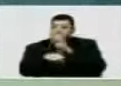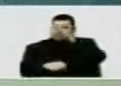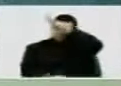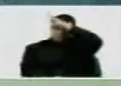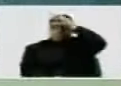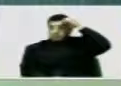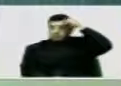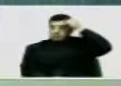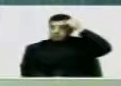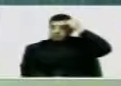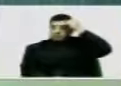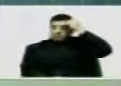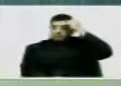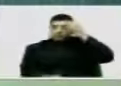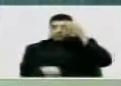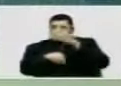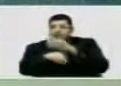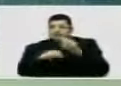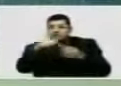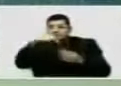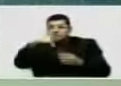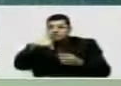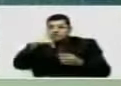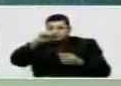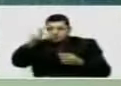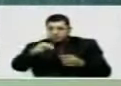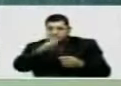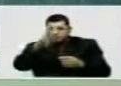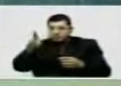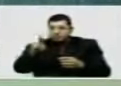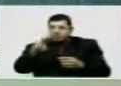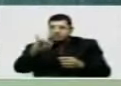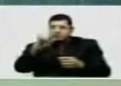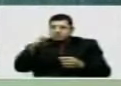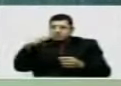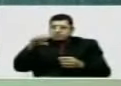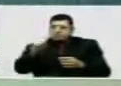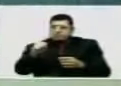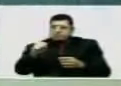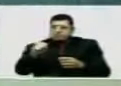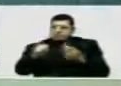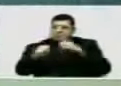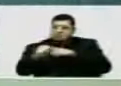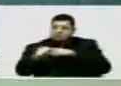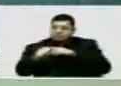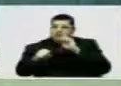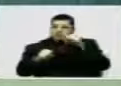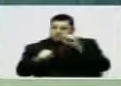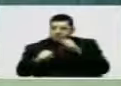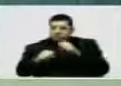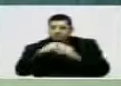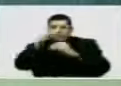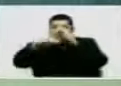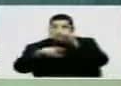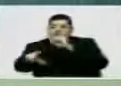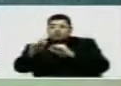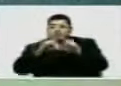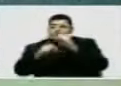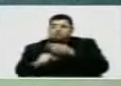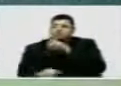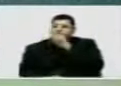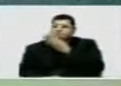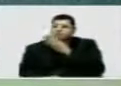do Amazonas, com uma arrecadação de 7 bilhões de reais de ICMS, tem chance de construir